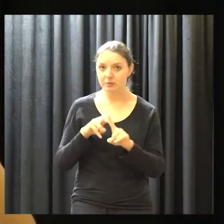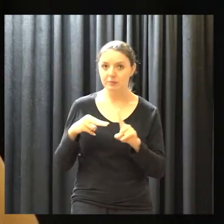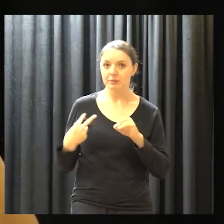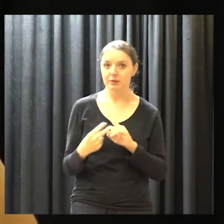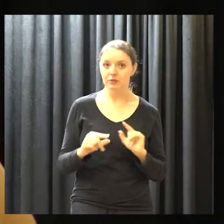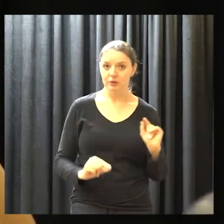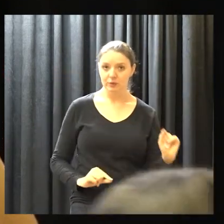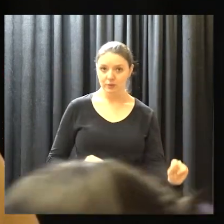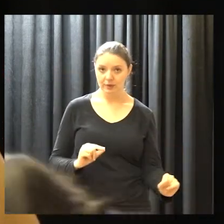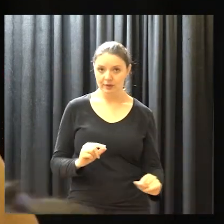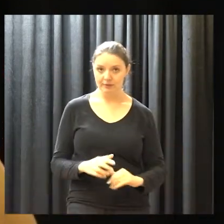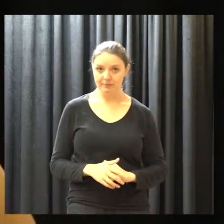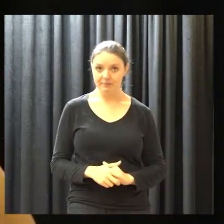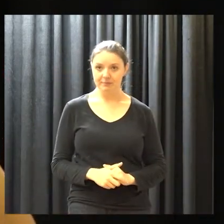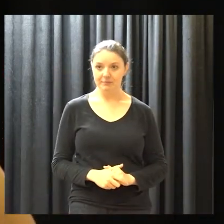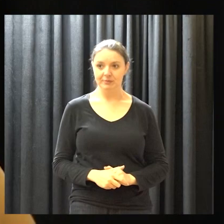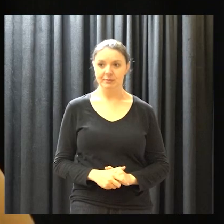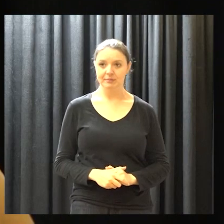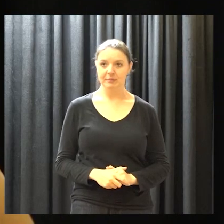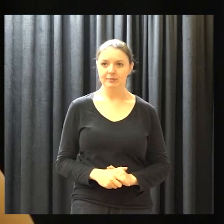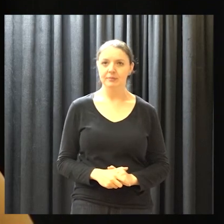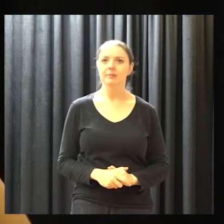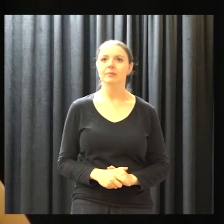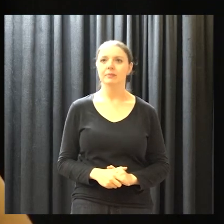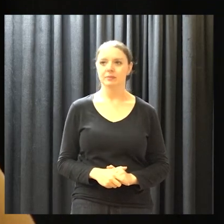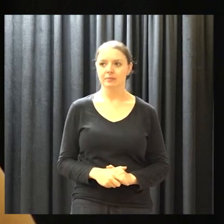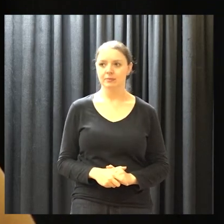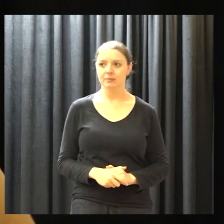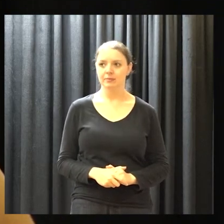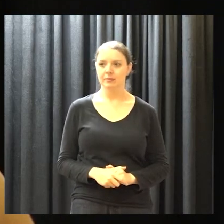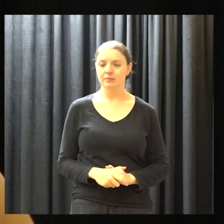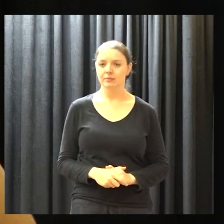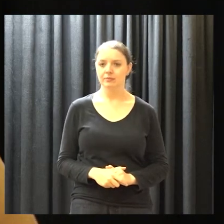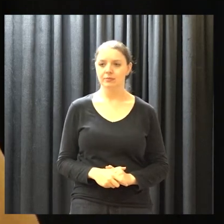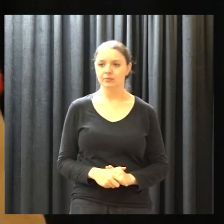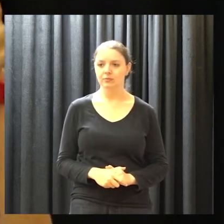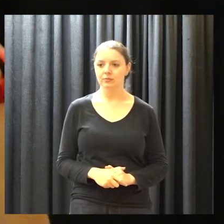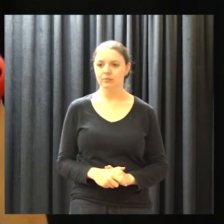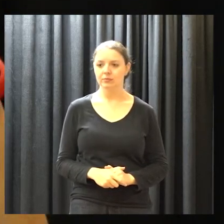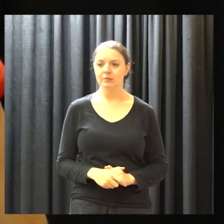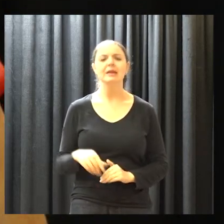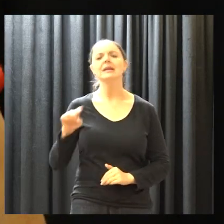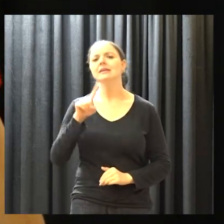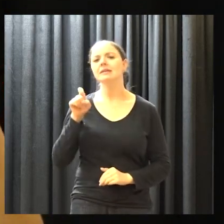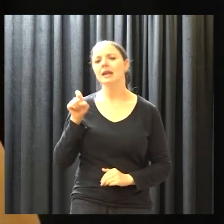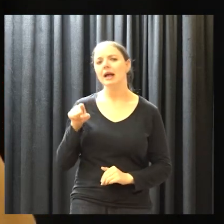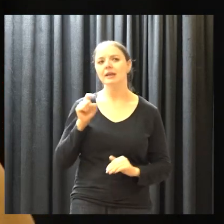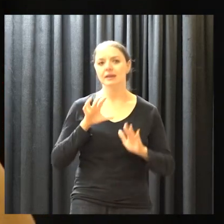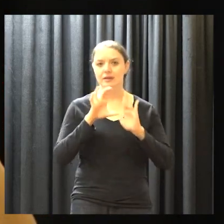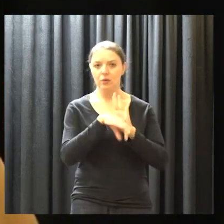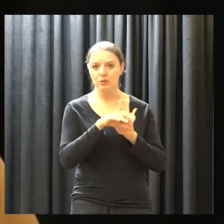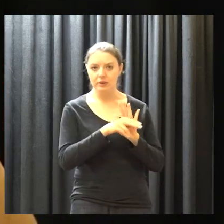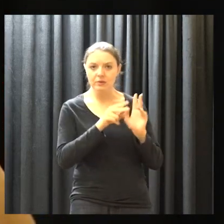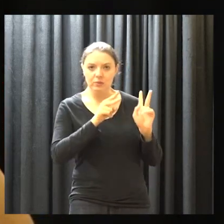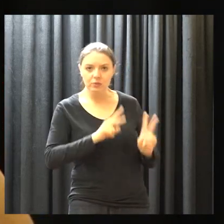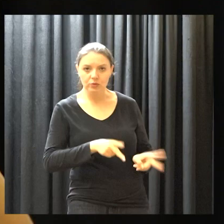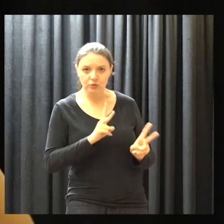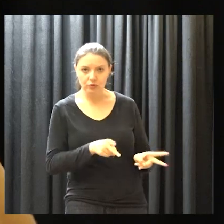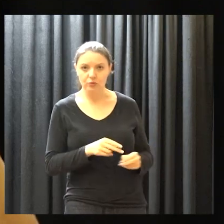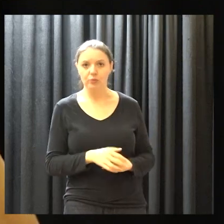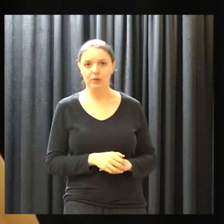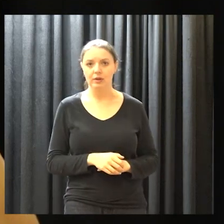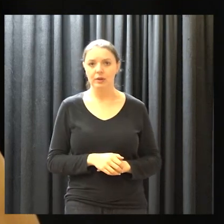Se ela quer um queer, é gripe, ou um gripe, é queer. Então, essas são umas coisas que eu